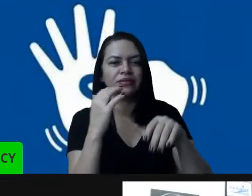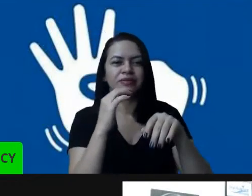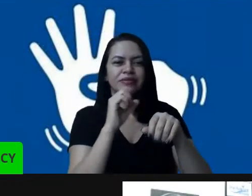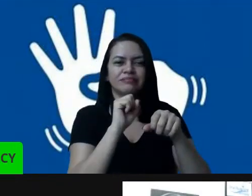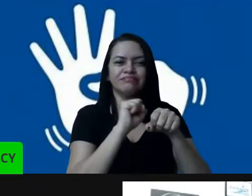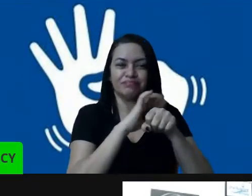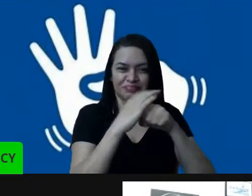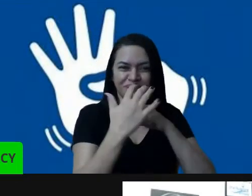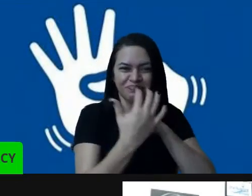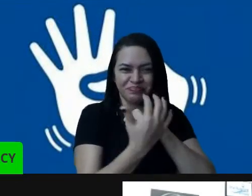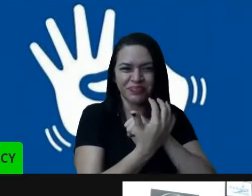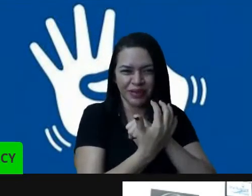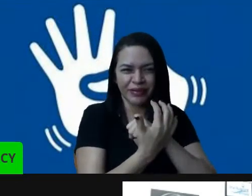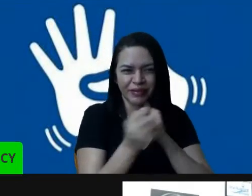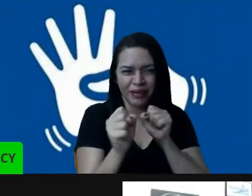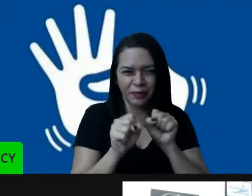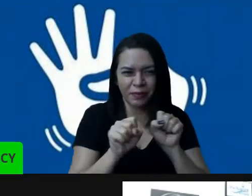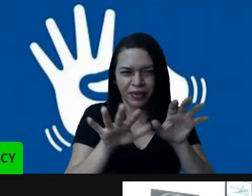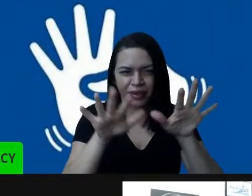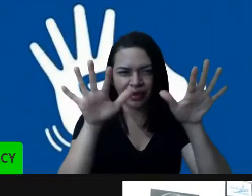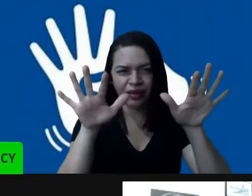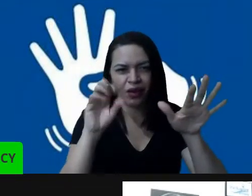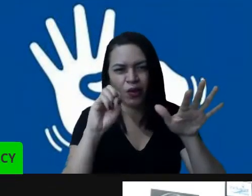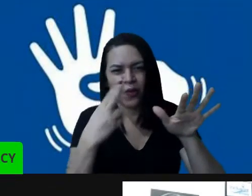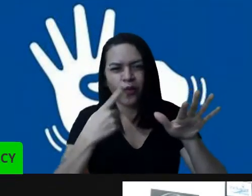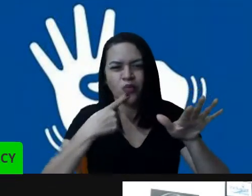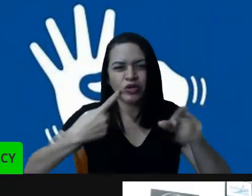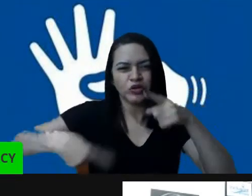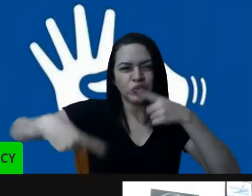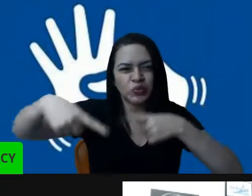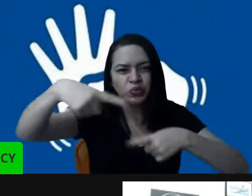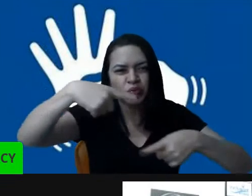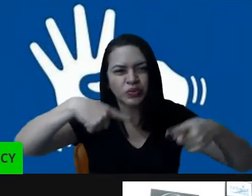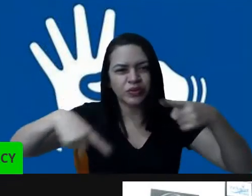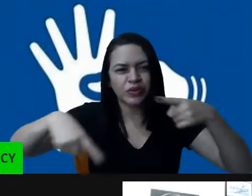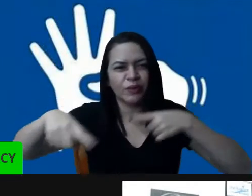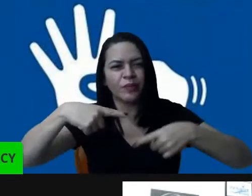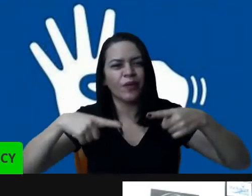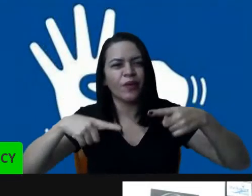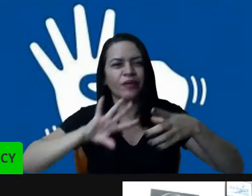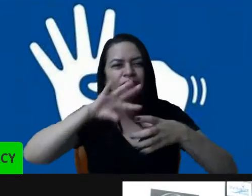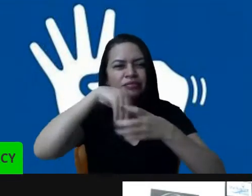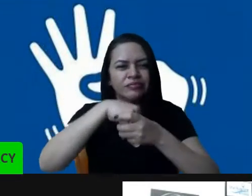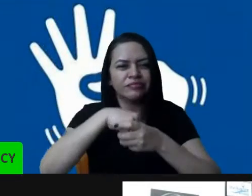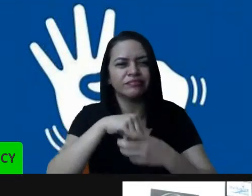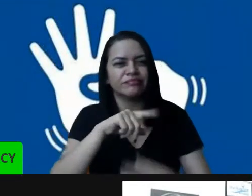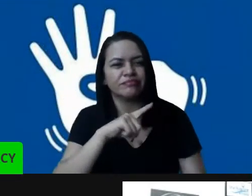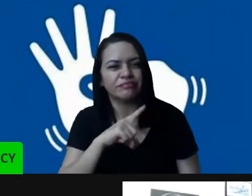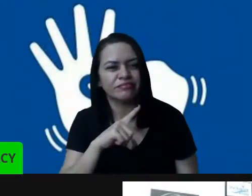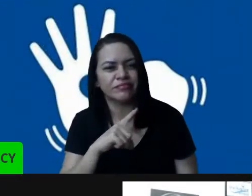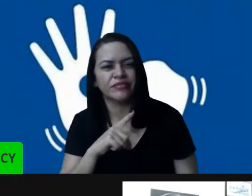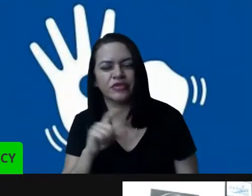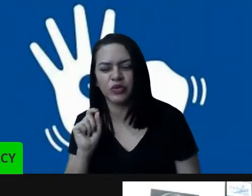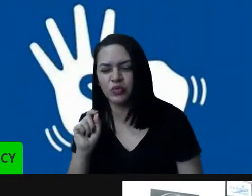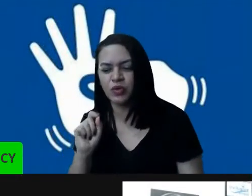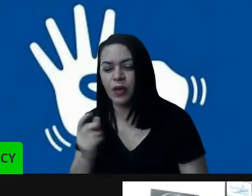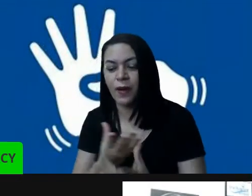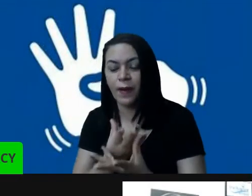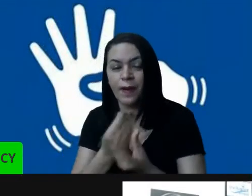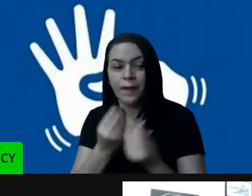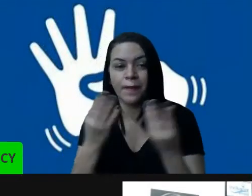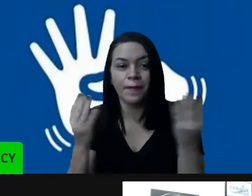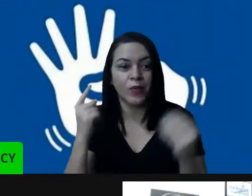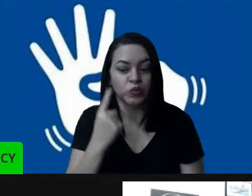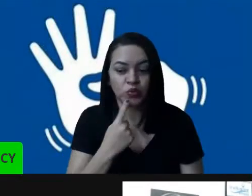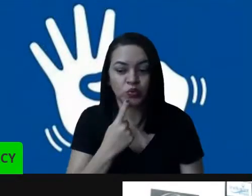ou então até mesmo sobre discussão sobre política, que nós estamos num ano político, muitos surdos e